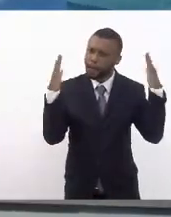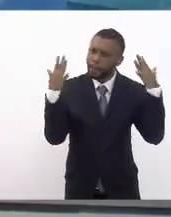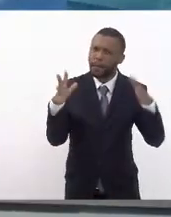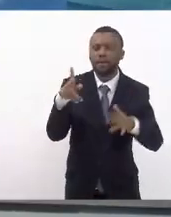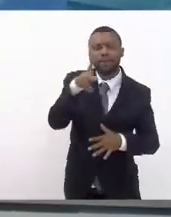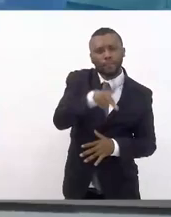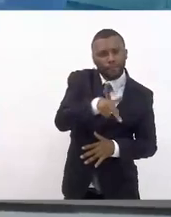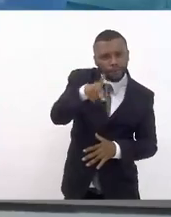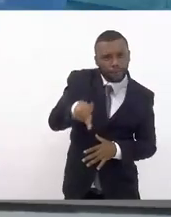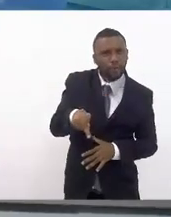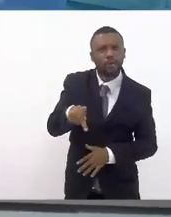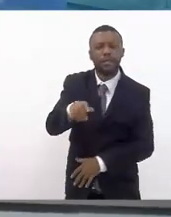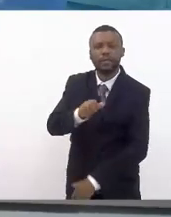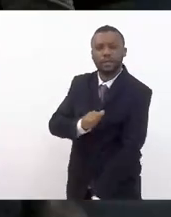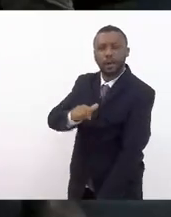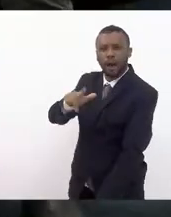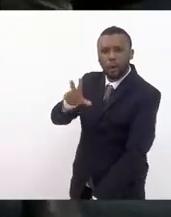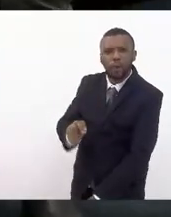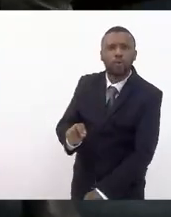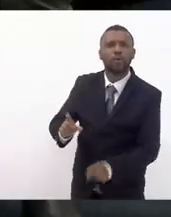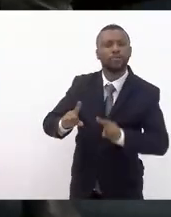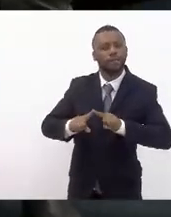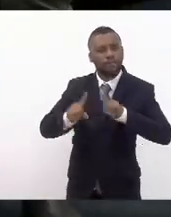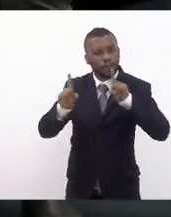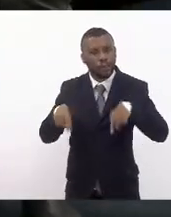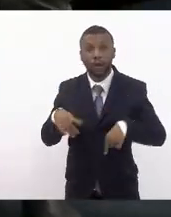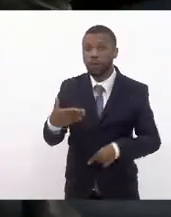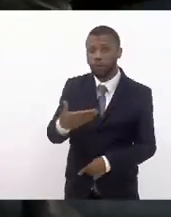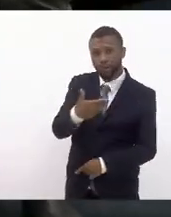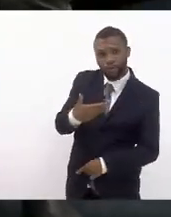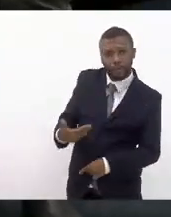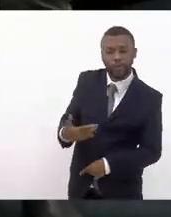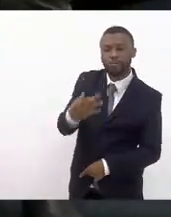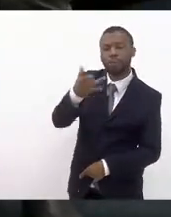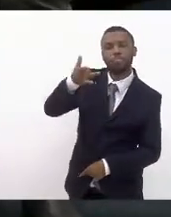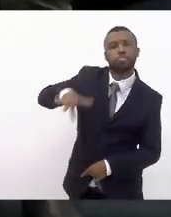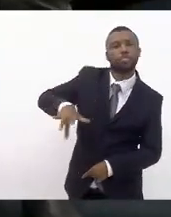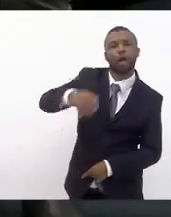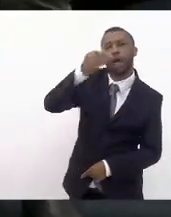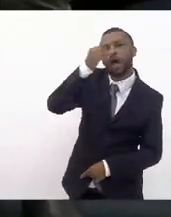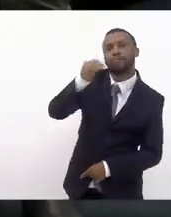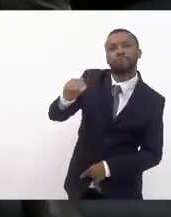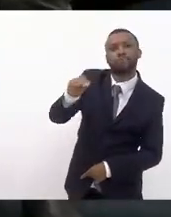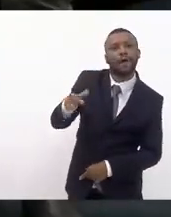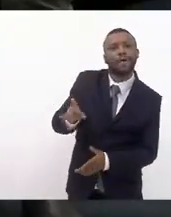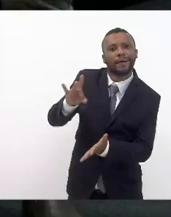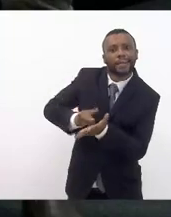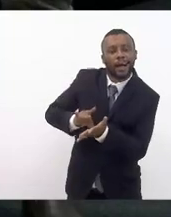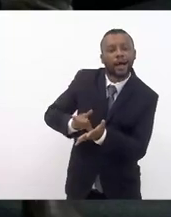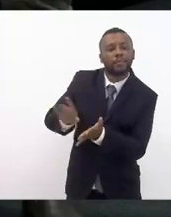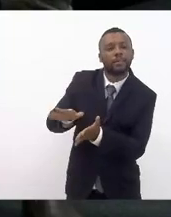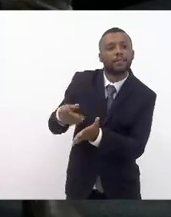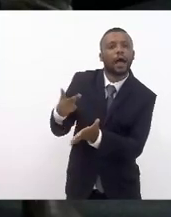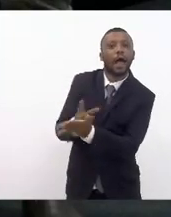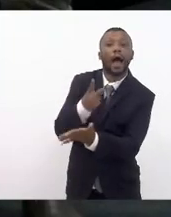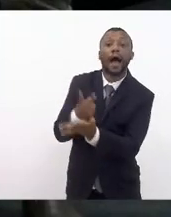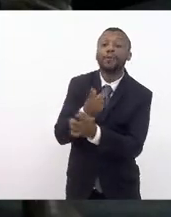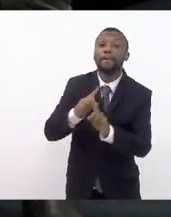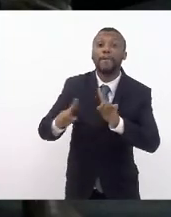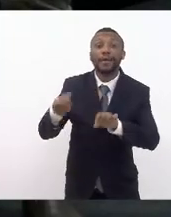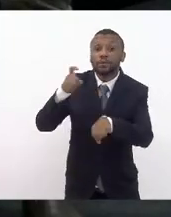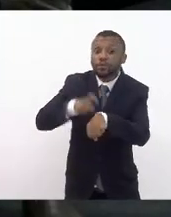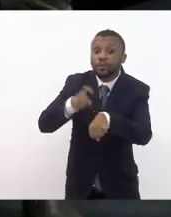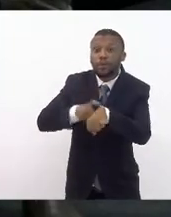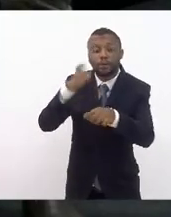professores, alunos e funcionários. O governo abandonou, é verdade, está errado. Mas, na